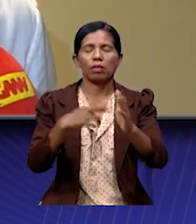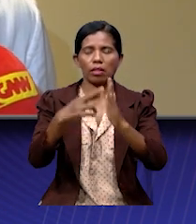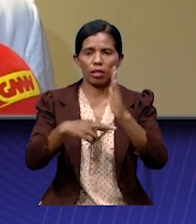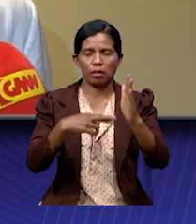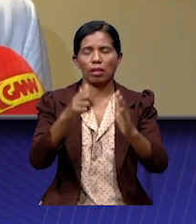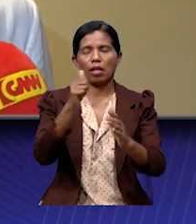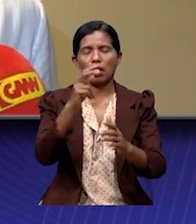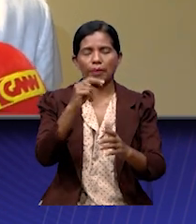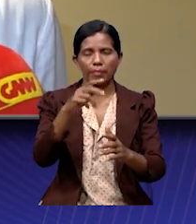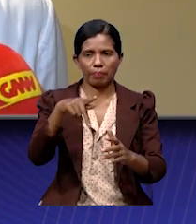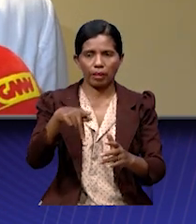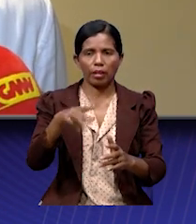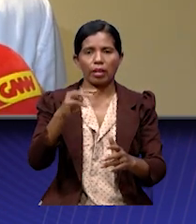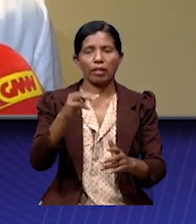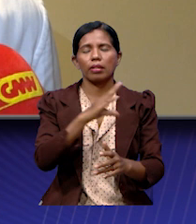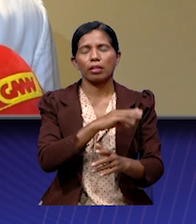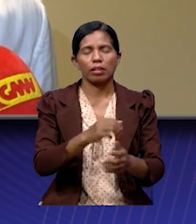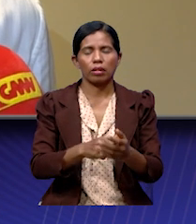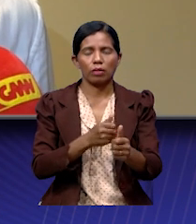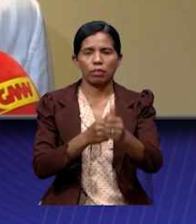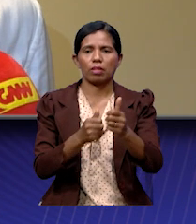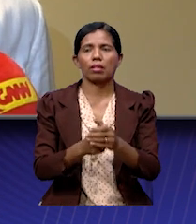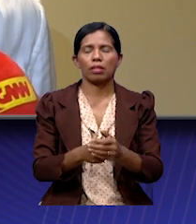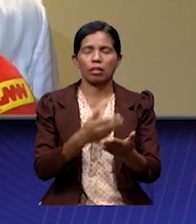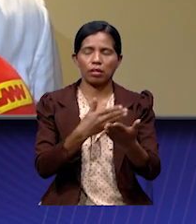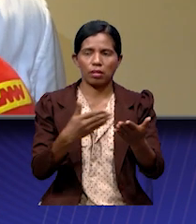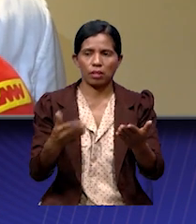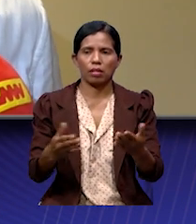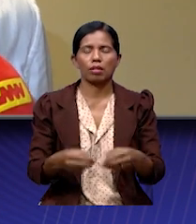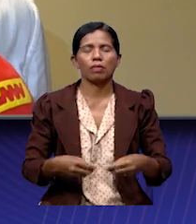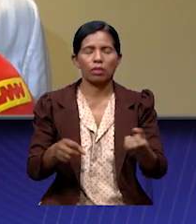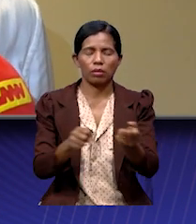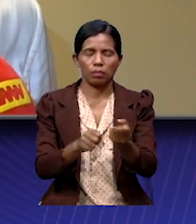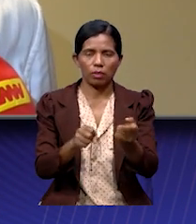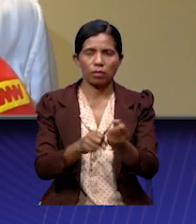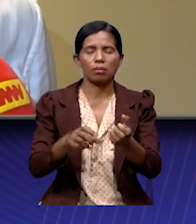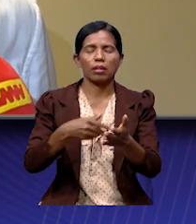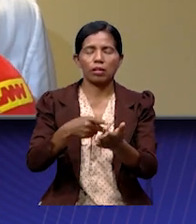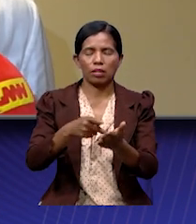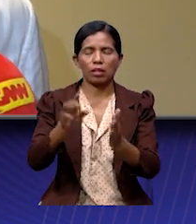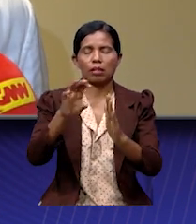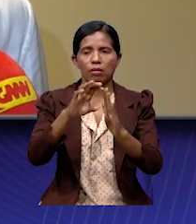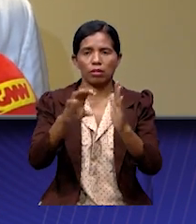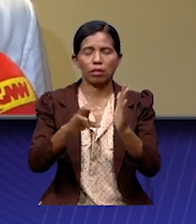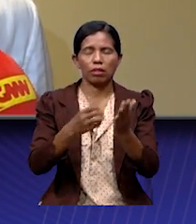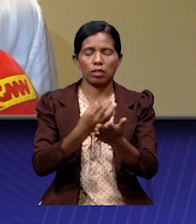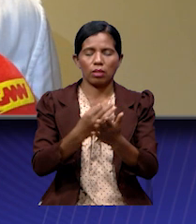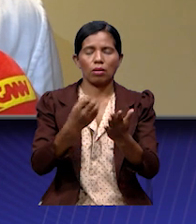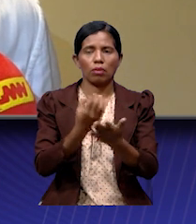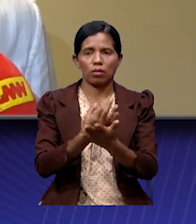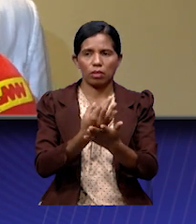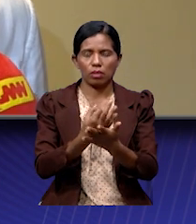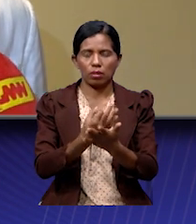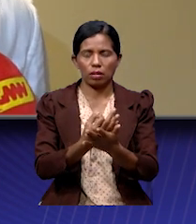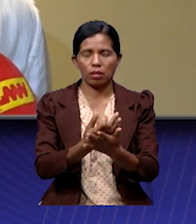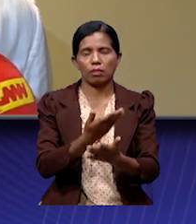regula então se san serne maka contribui ba custo le lio ma custo original ho sinavane custo